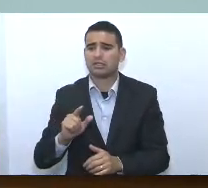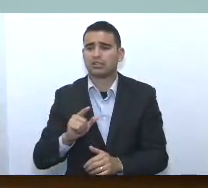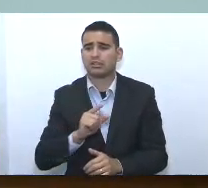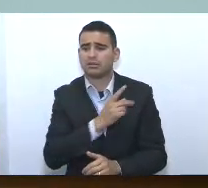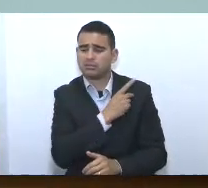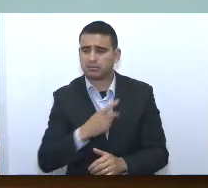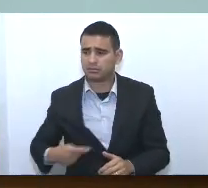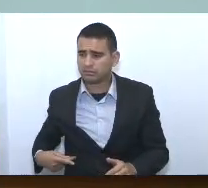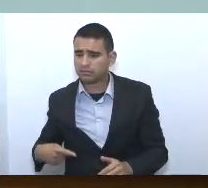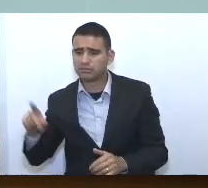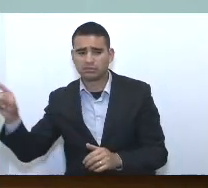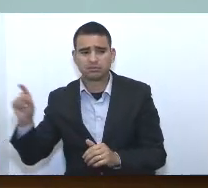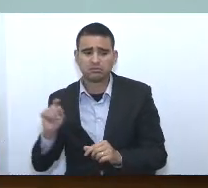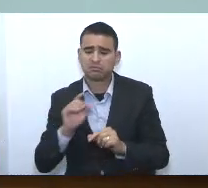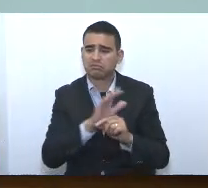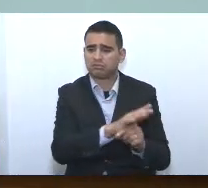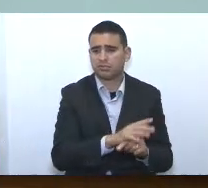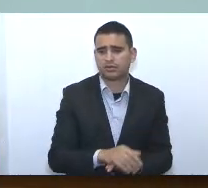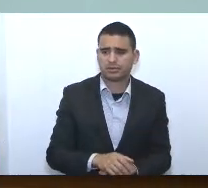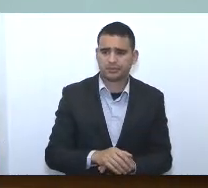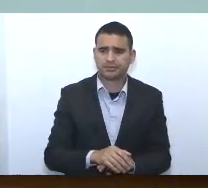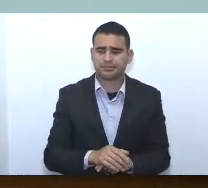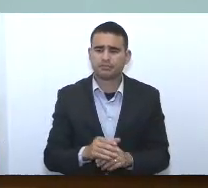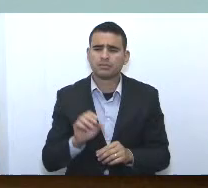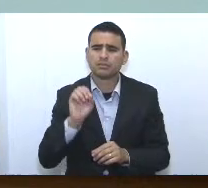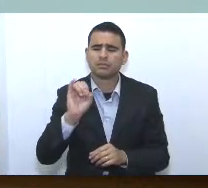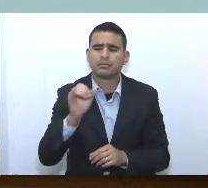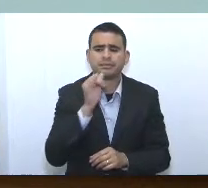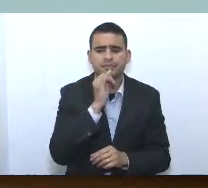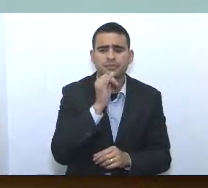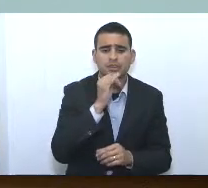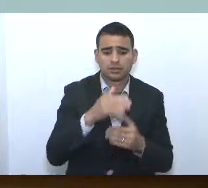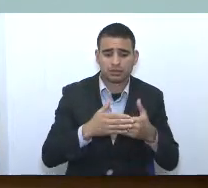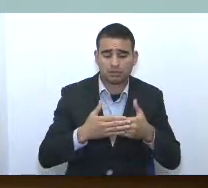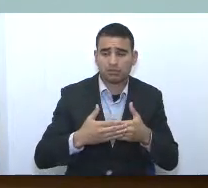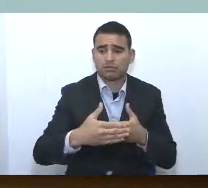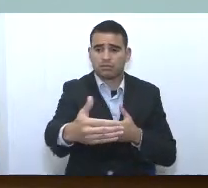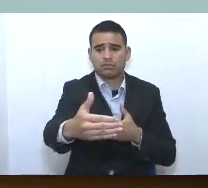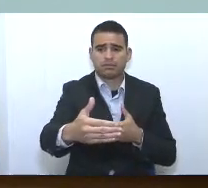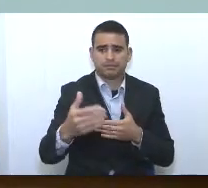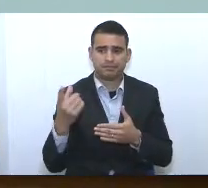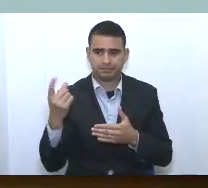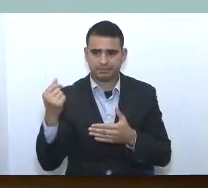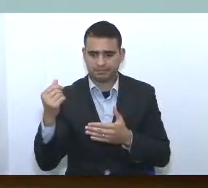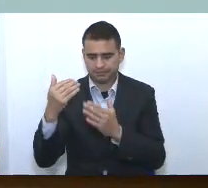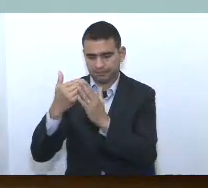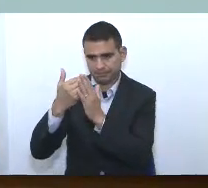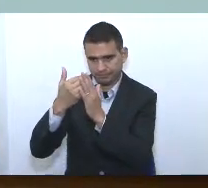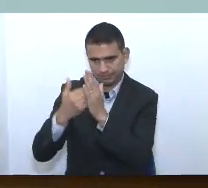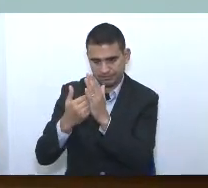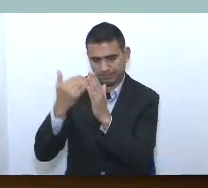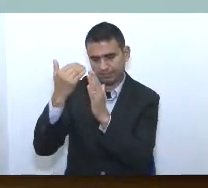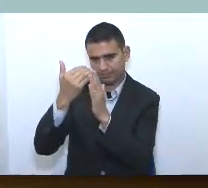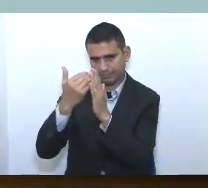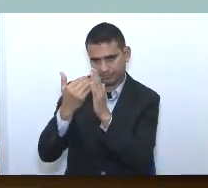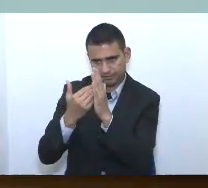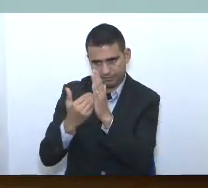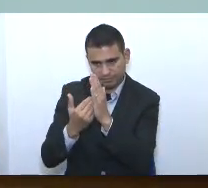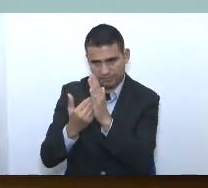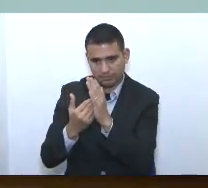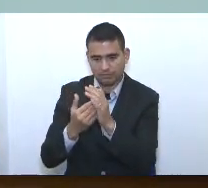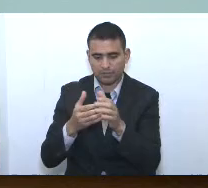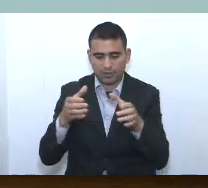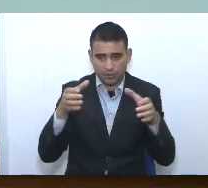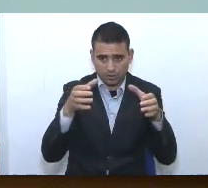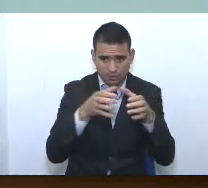Secretaria de Assuntos Jurídicos. Então, se para o próximo orçamento, no planejamento, nós